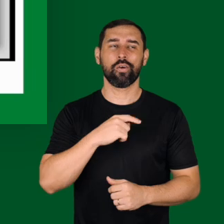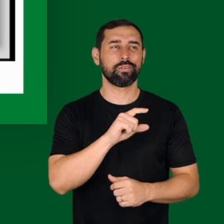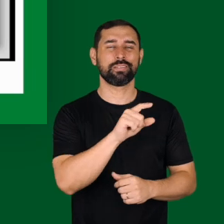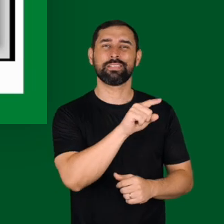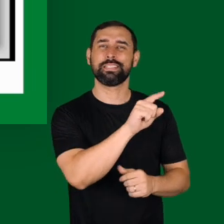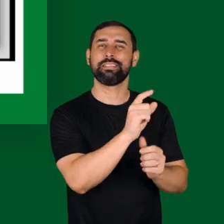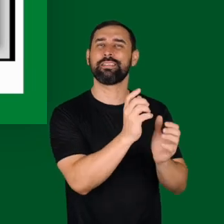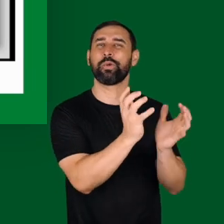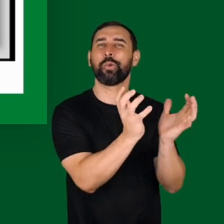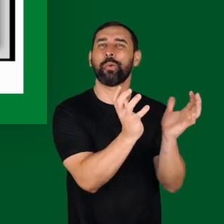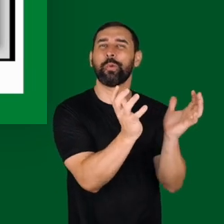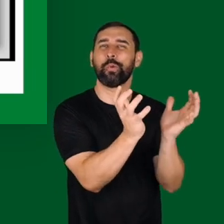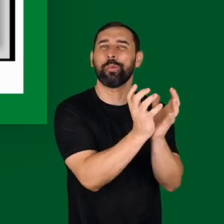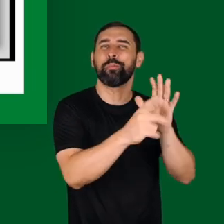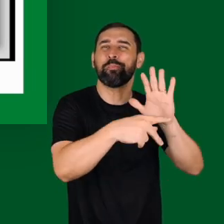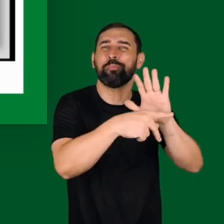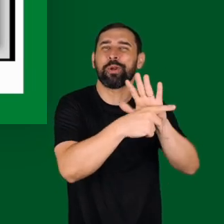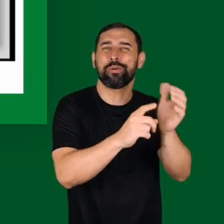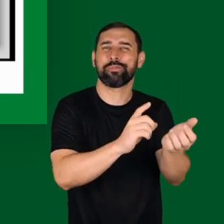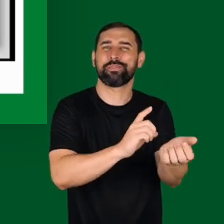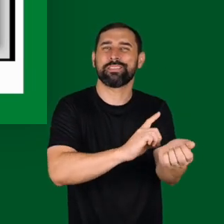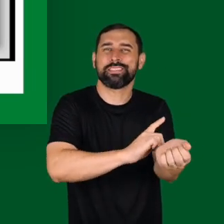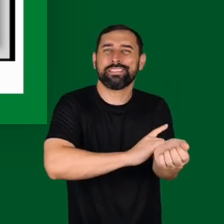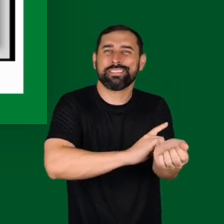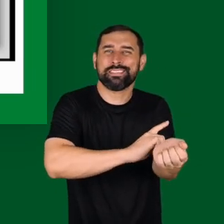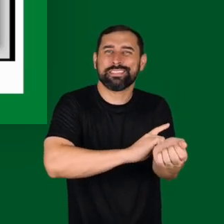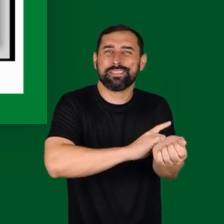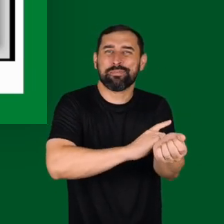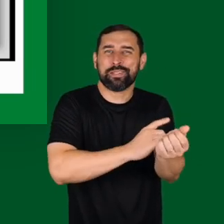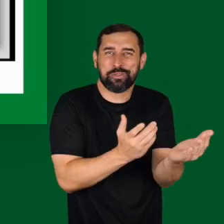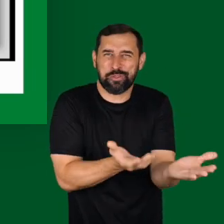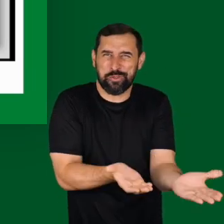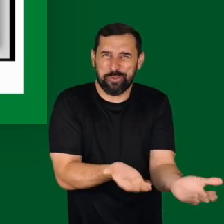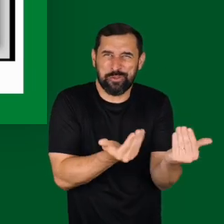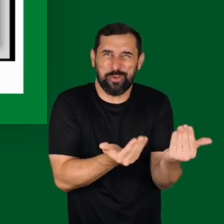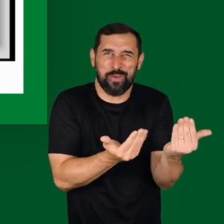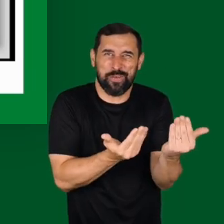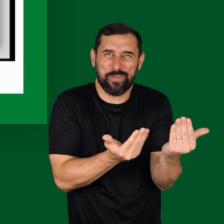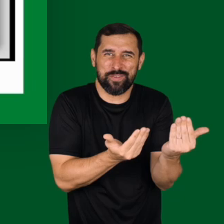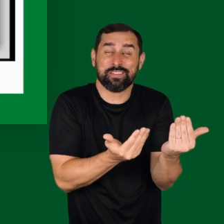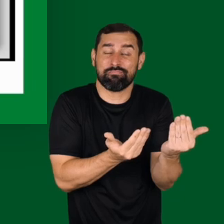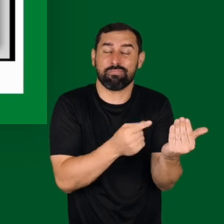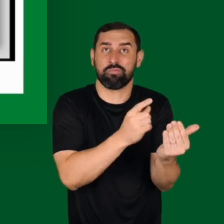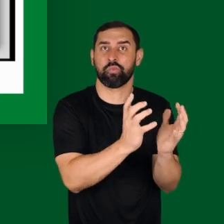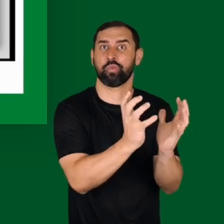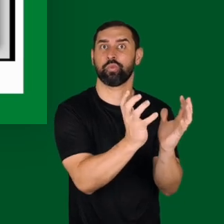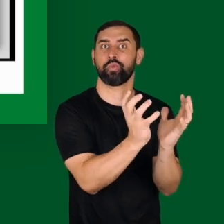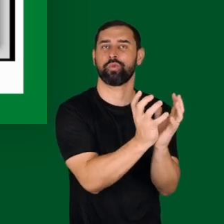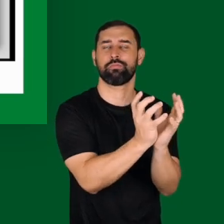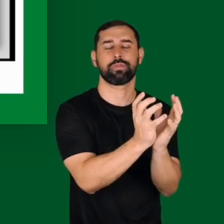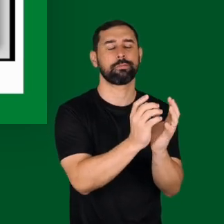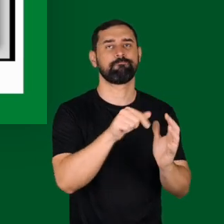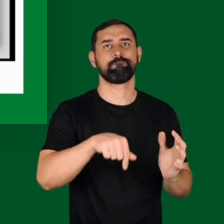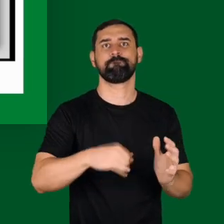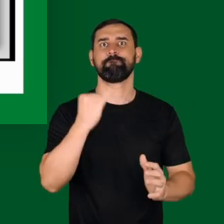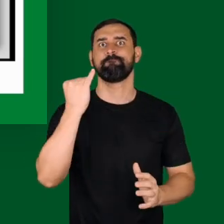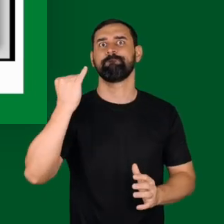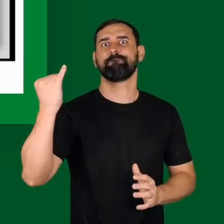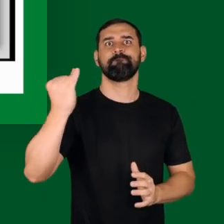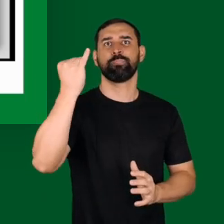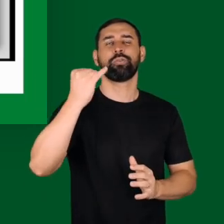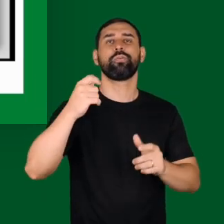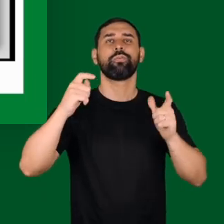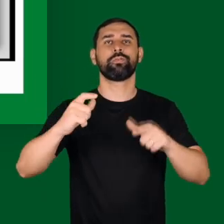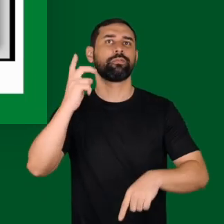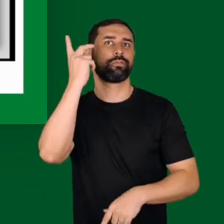frase que eu tirei lá da Associação de Diabetes Juvenil, que é a ADJ, que é uma associação muito